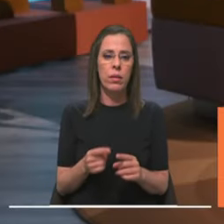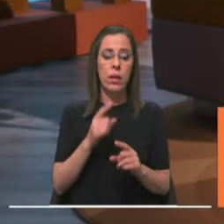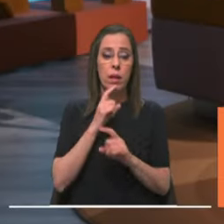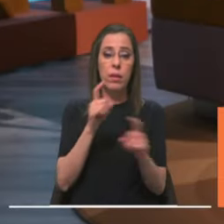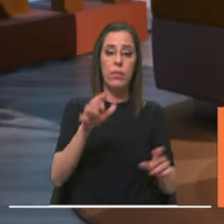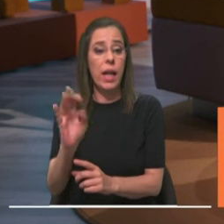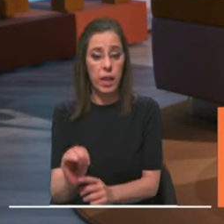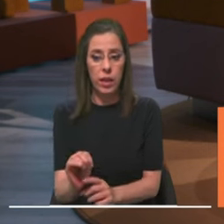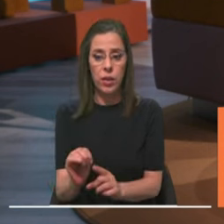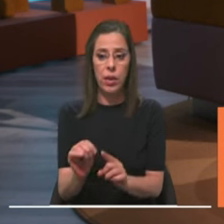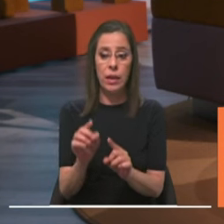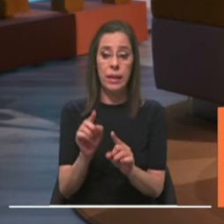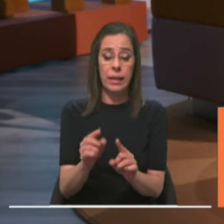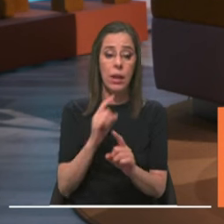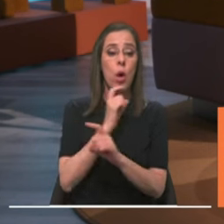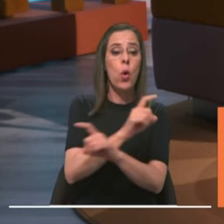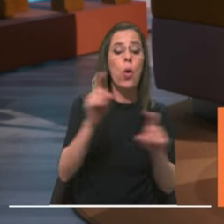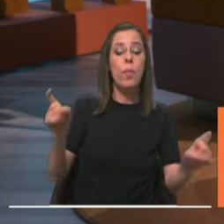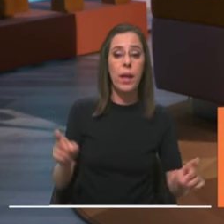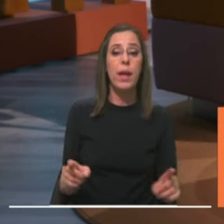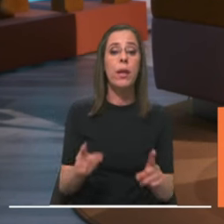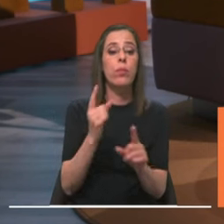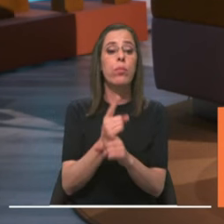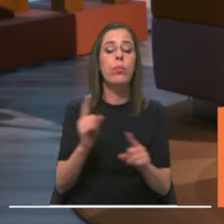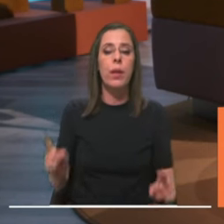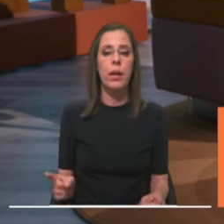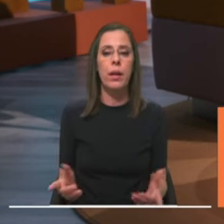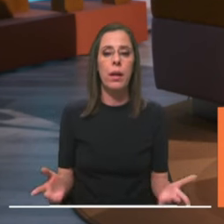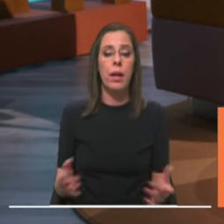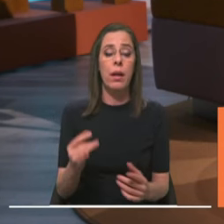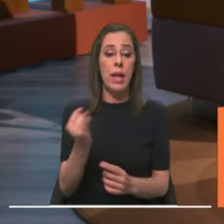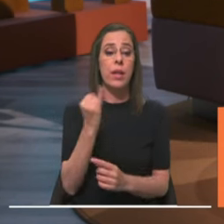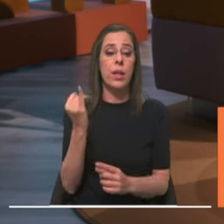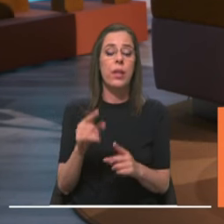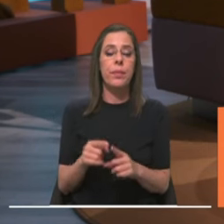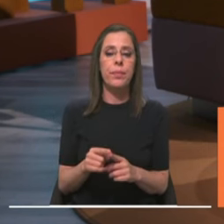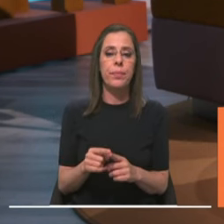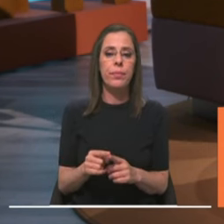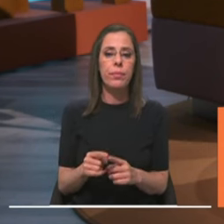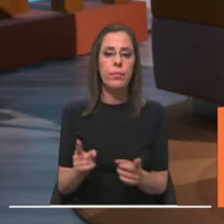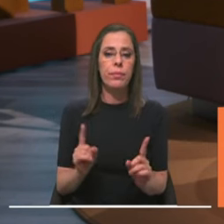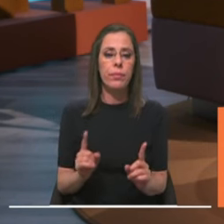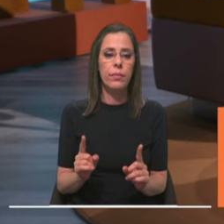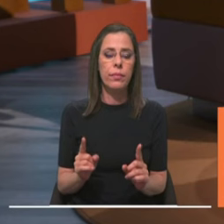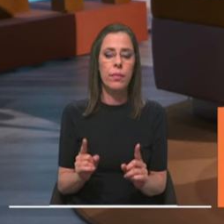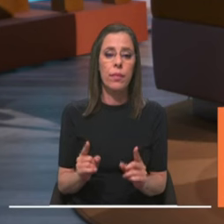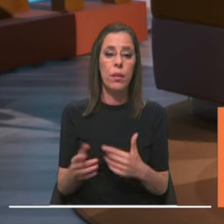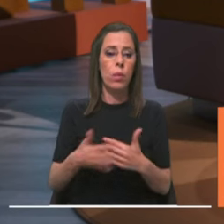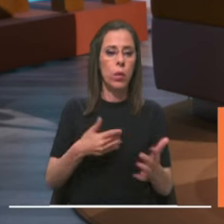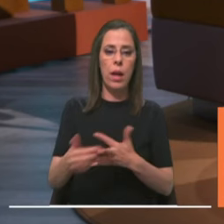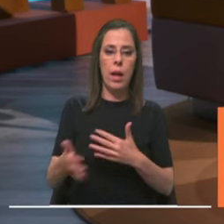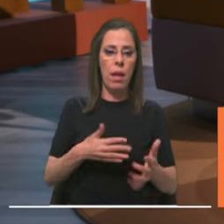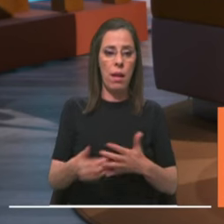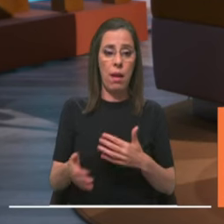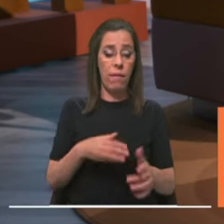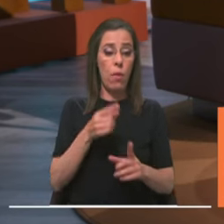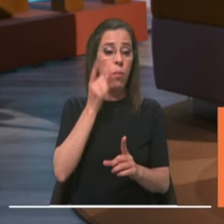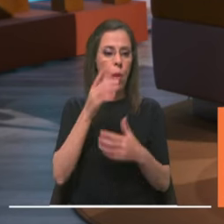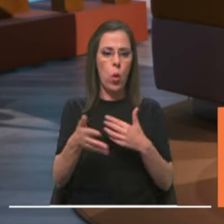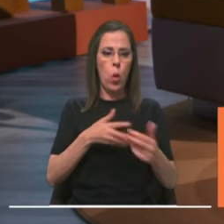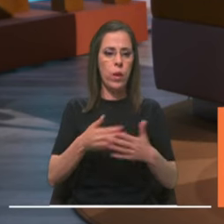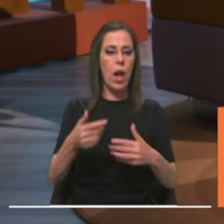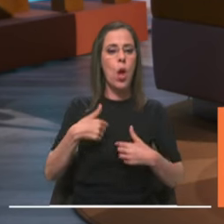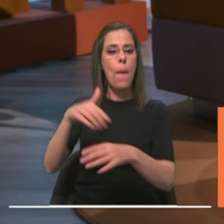um comunicado. Esse comunicado foi feito porquê? Porque a instituição não tem nada a ver com a